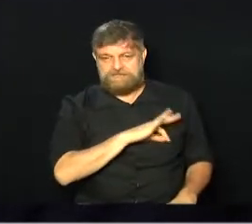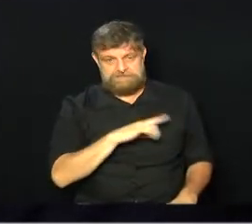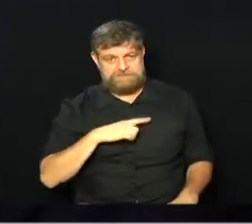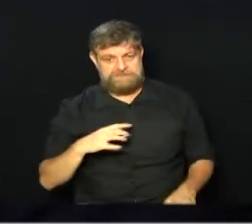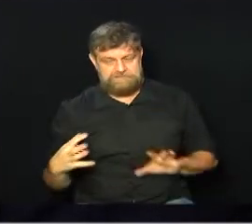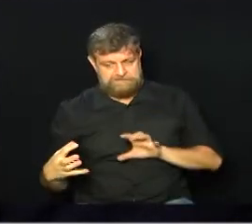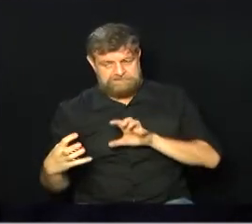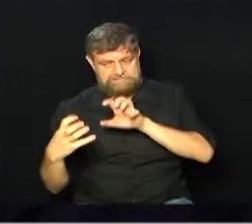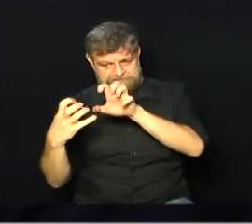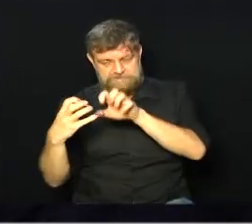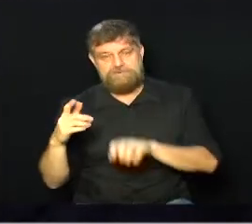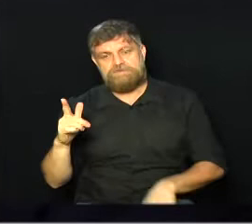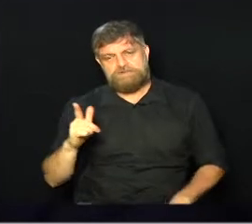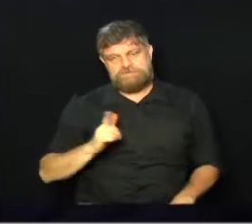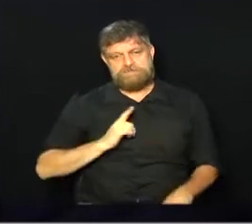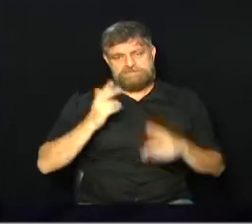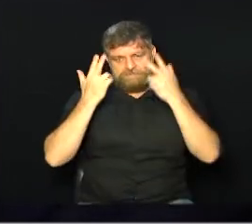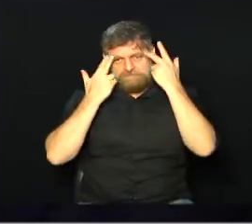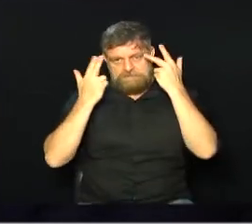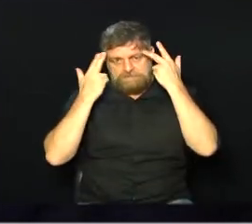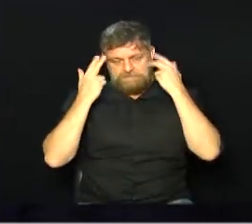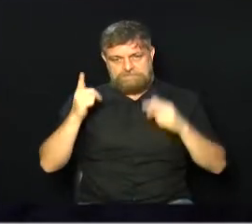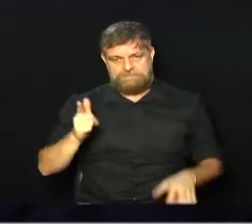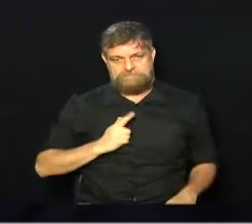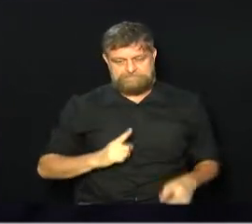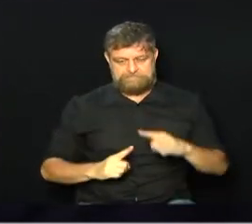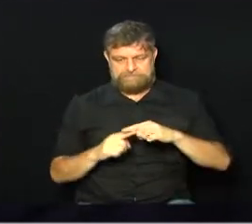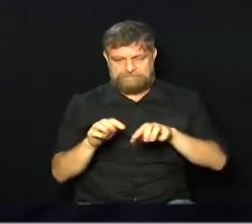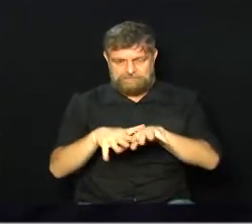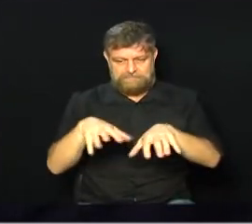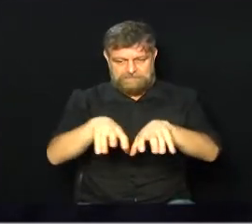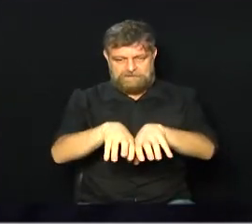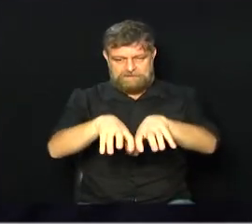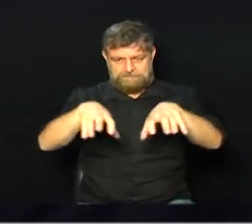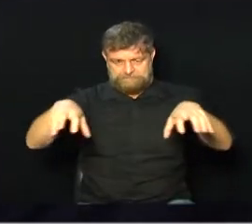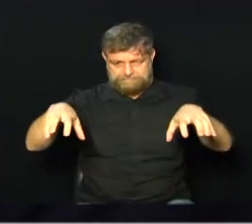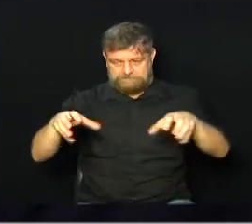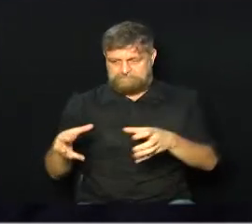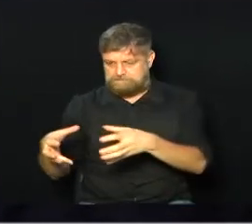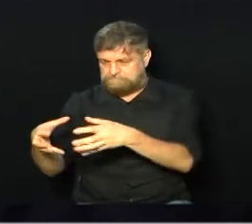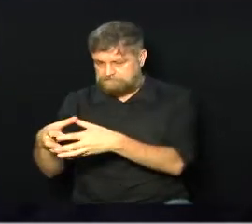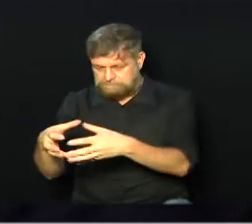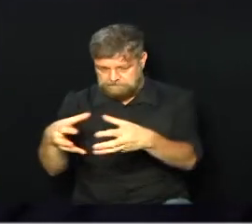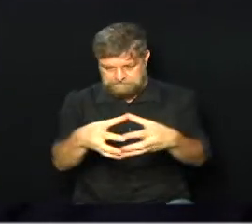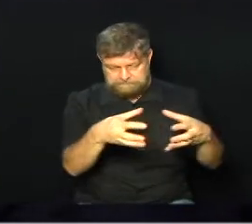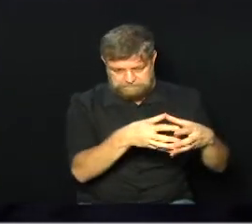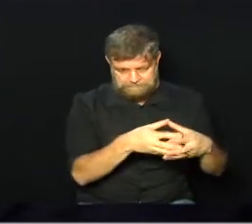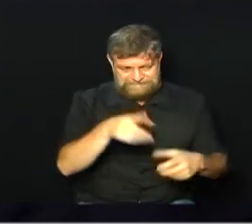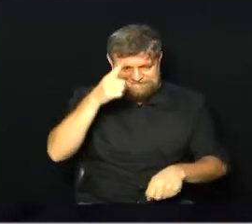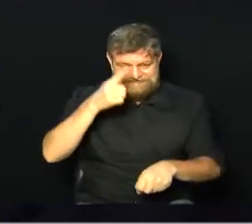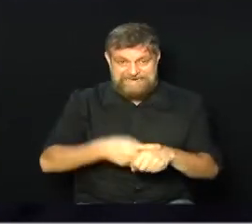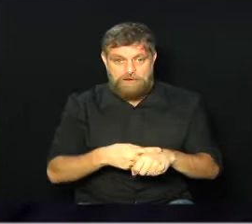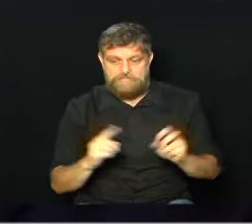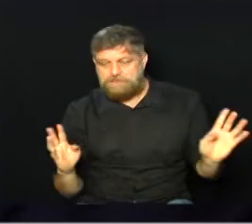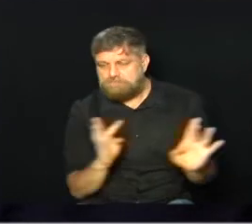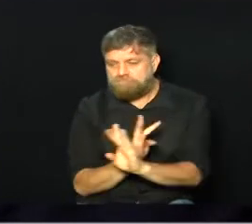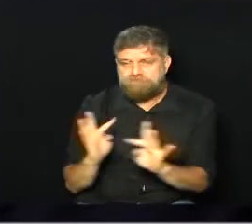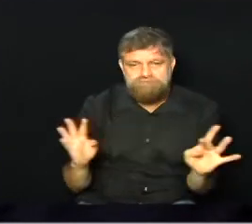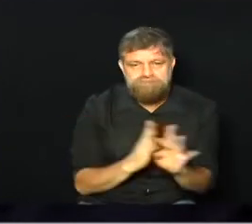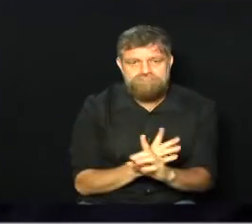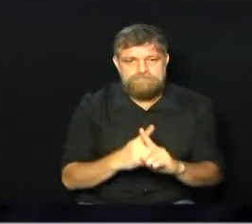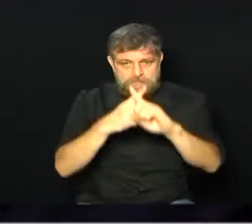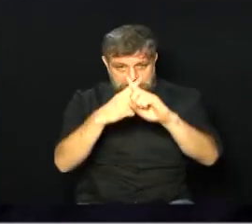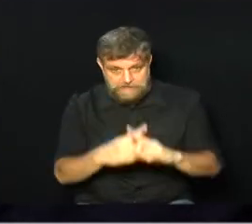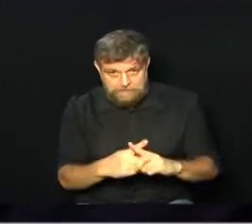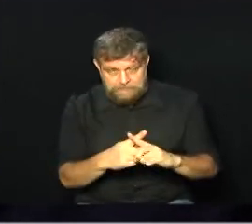futebol existir essas brigas, mas nada que a hora que você entra dentro de campo, todo mundo tá por